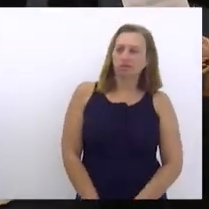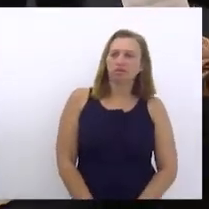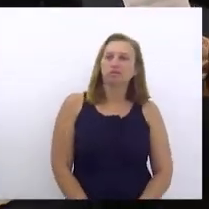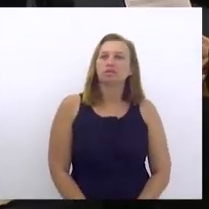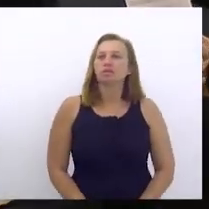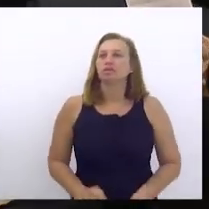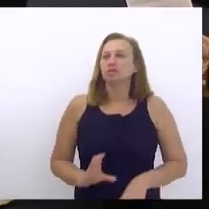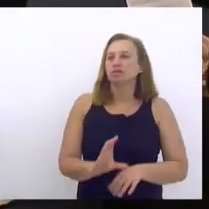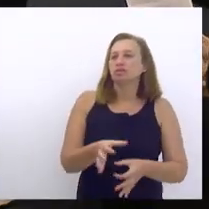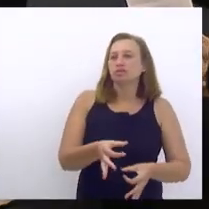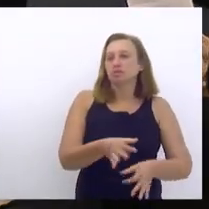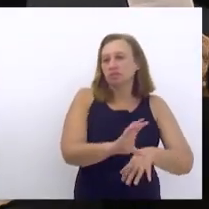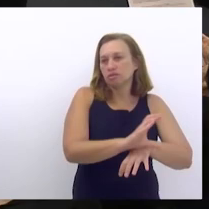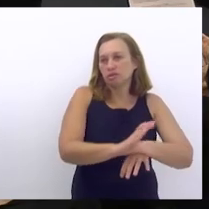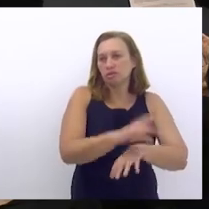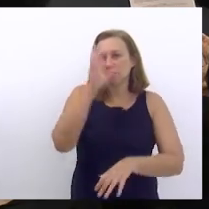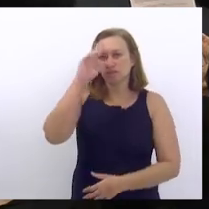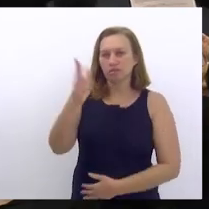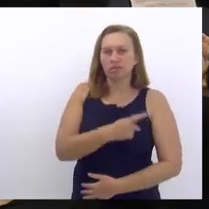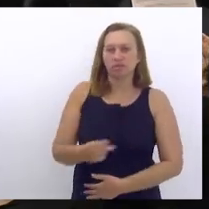Parecer pela constitucionalidade, presidente.